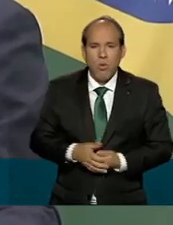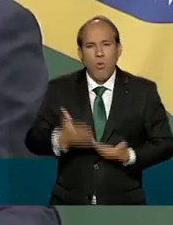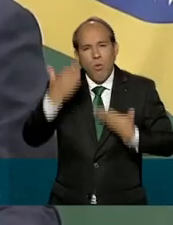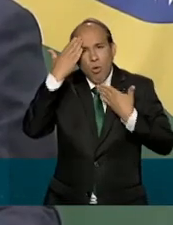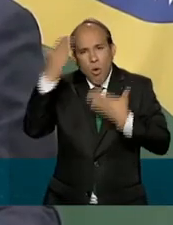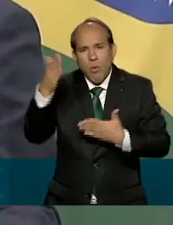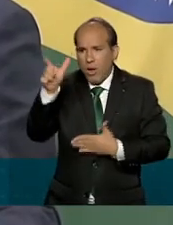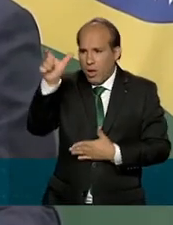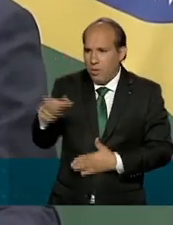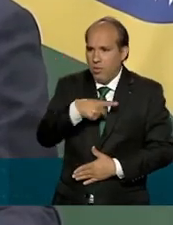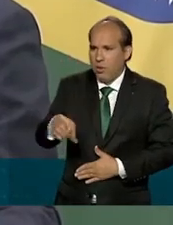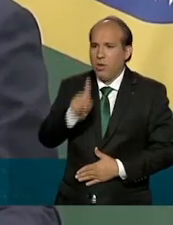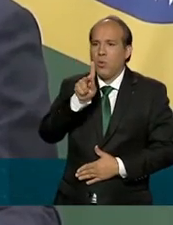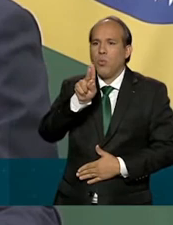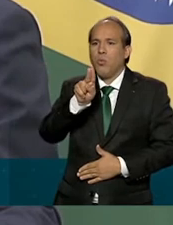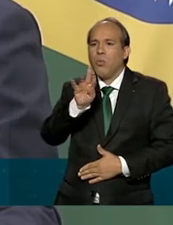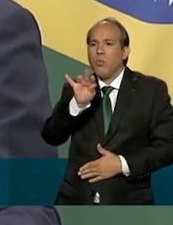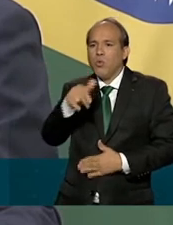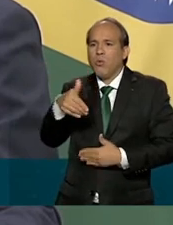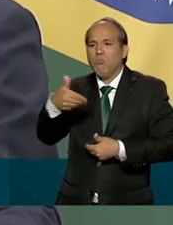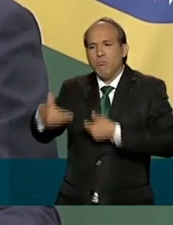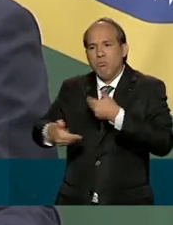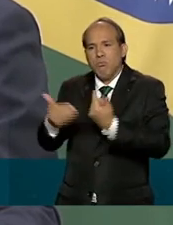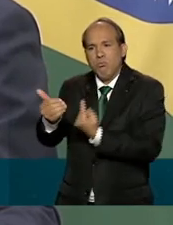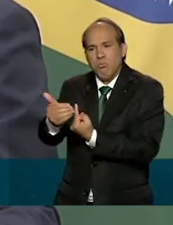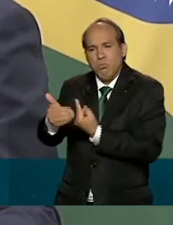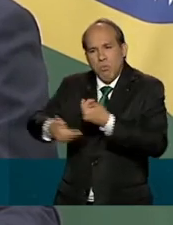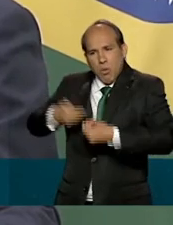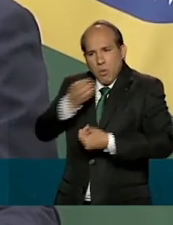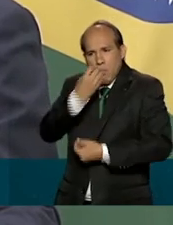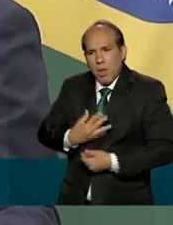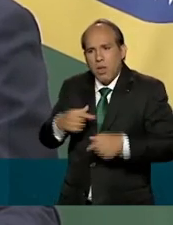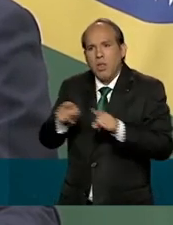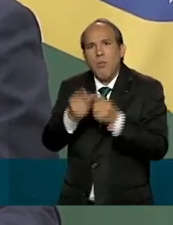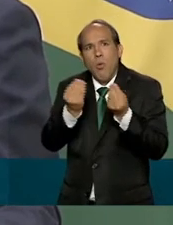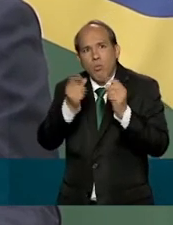obrigado, presidente Putin, pela acolhida, pelos temas